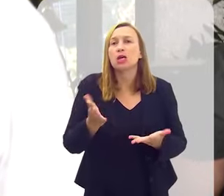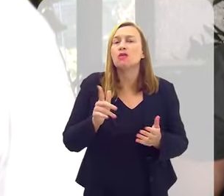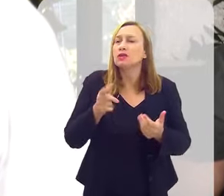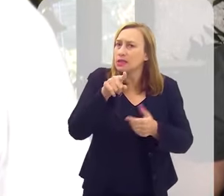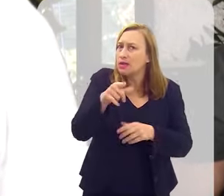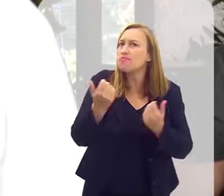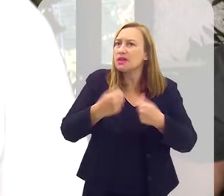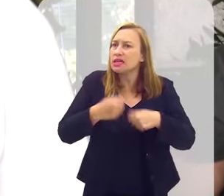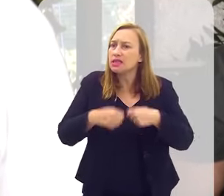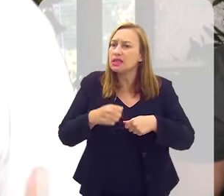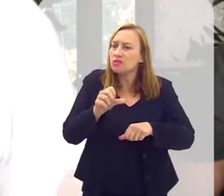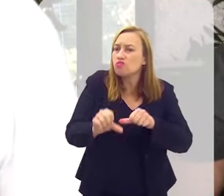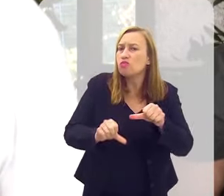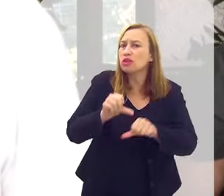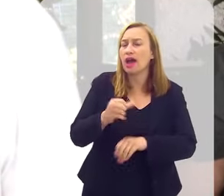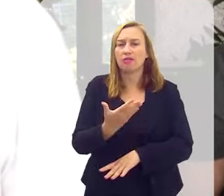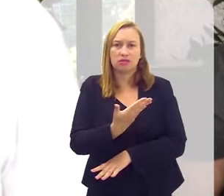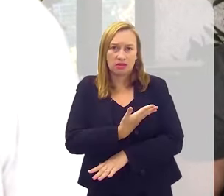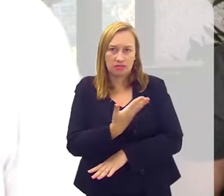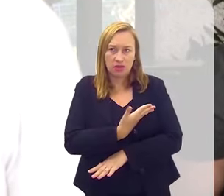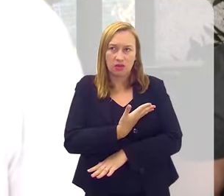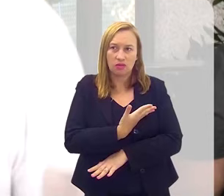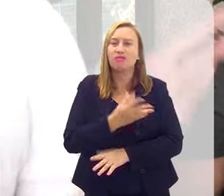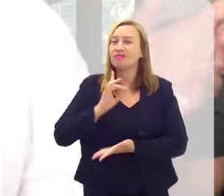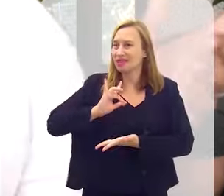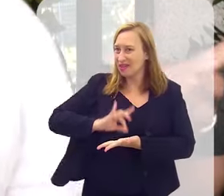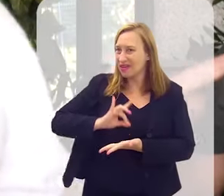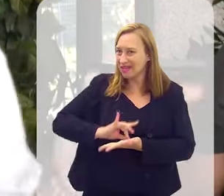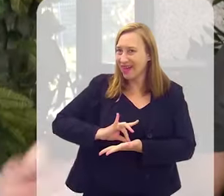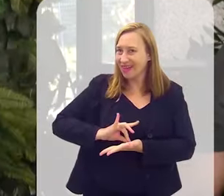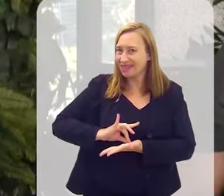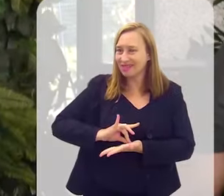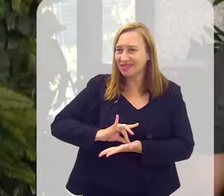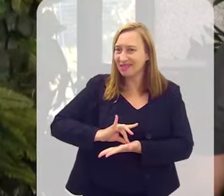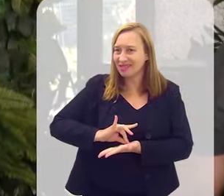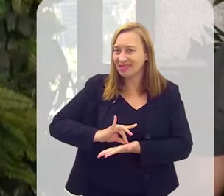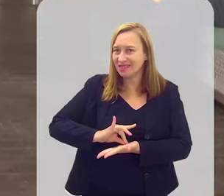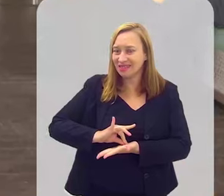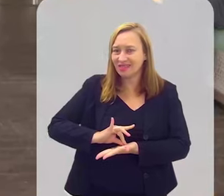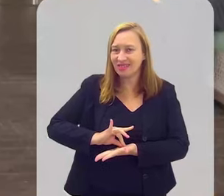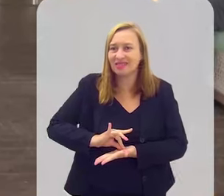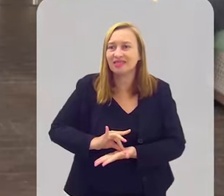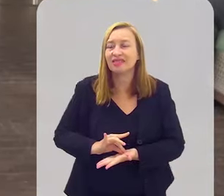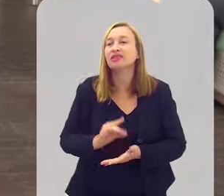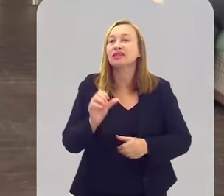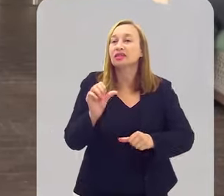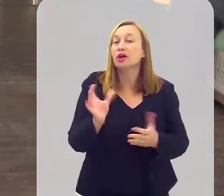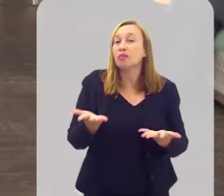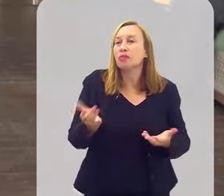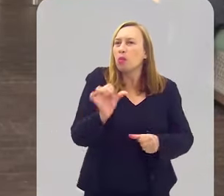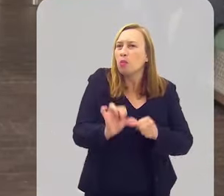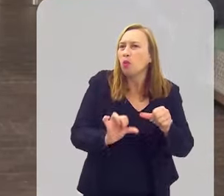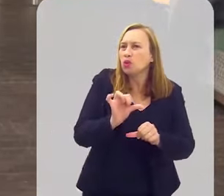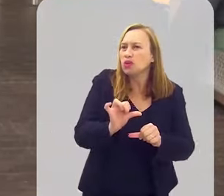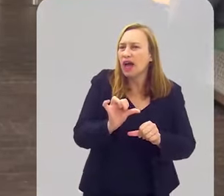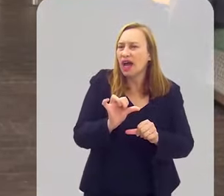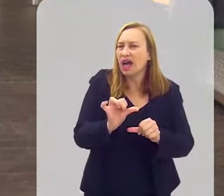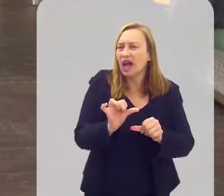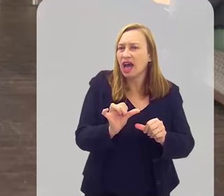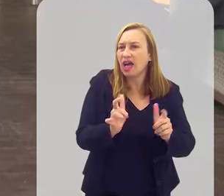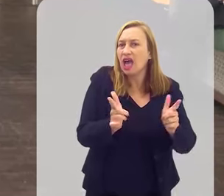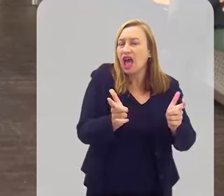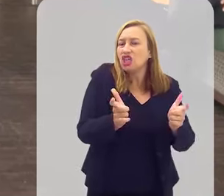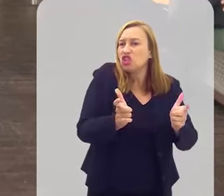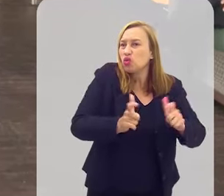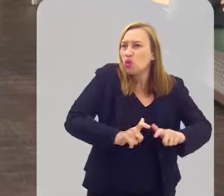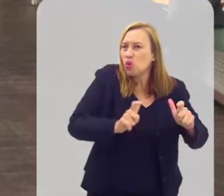precise mudar de Rota na verdade eu costumo dizer que mudar de Rota é uma conversão é quando vou